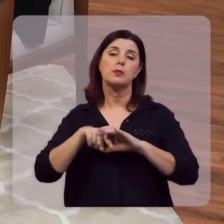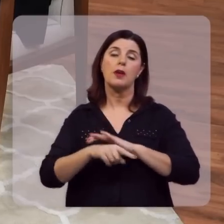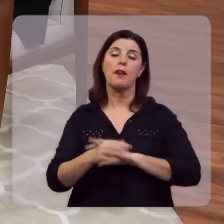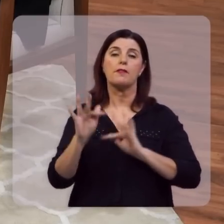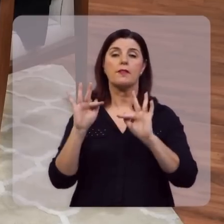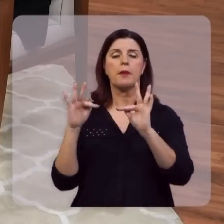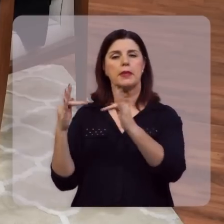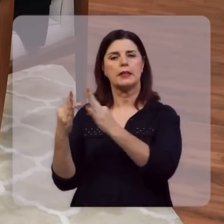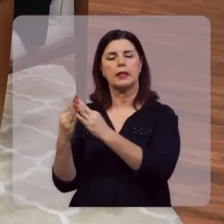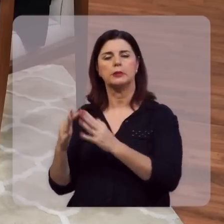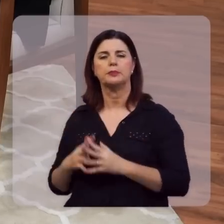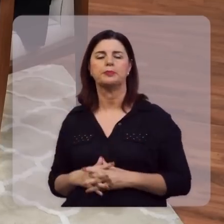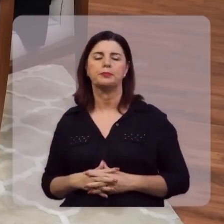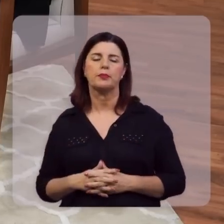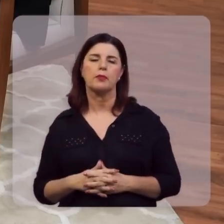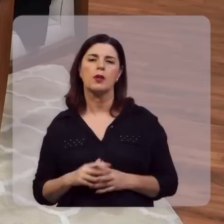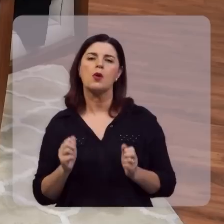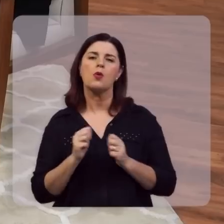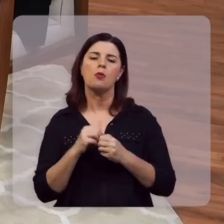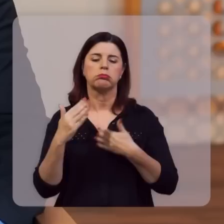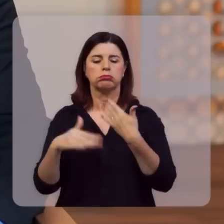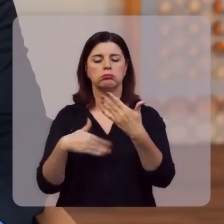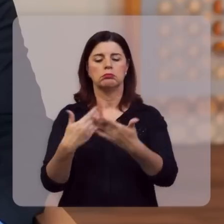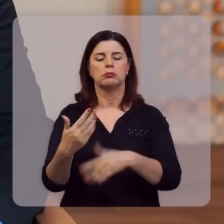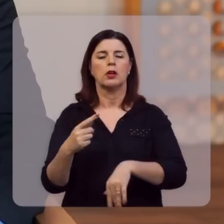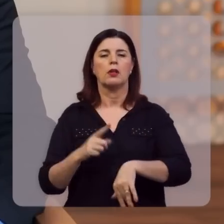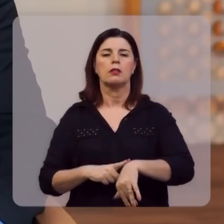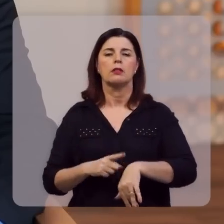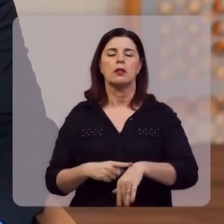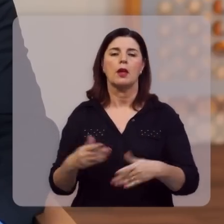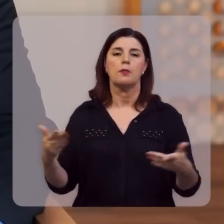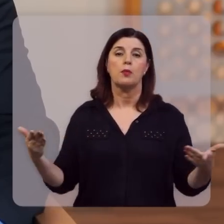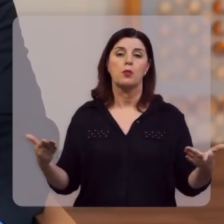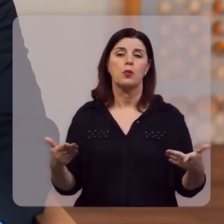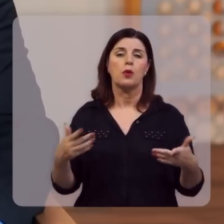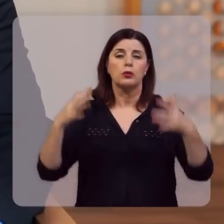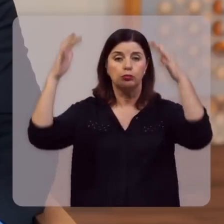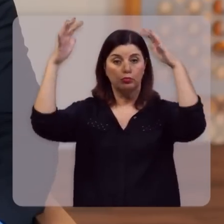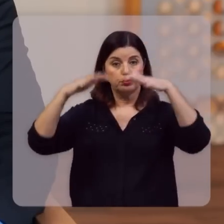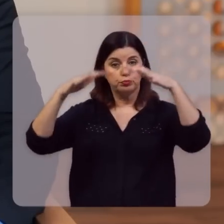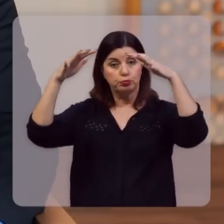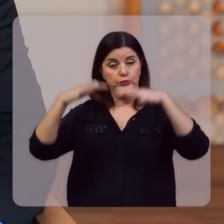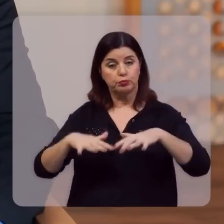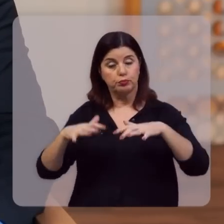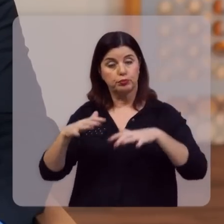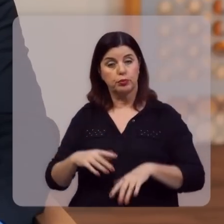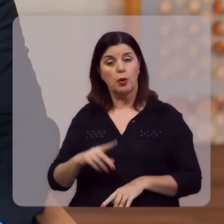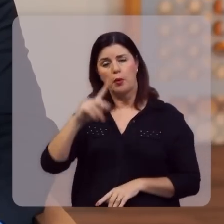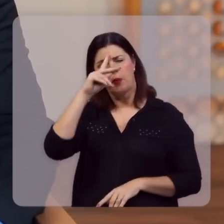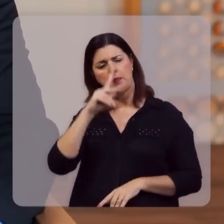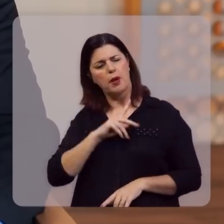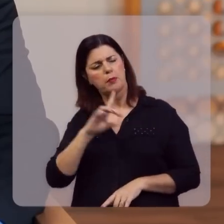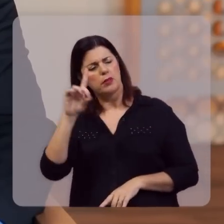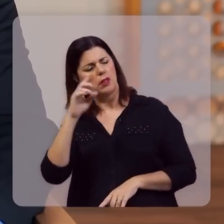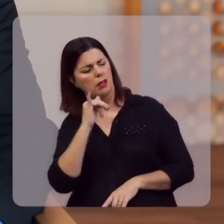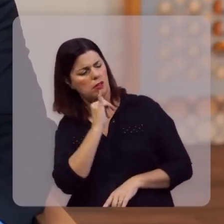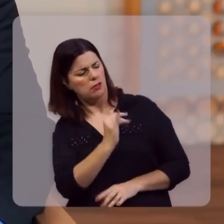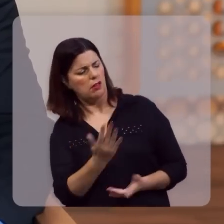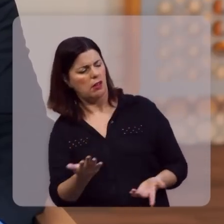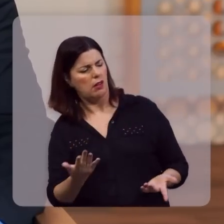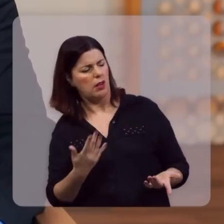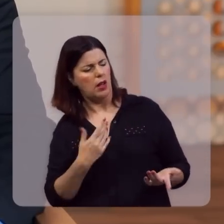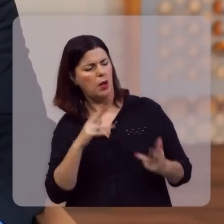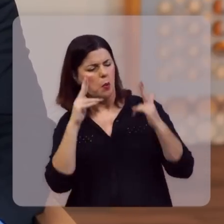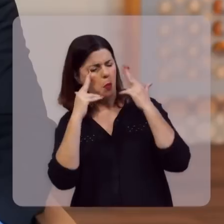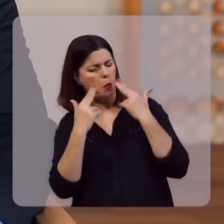ser humano, que é a família. E com o passar do tempo, até chegar o momento do dilúvio, chega um instante em que o próprio Deus diz assim,